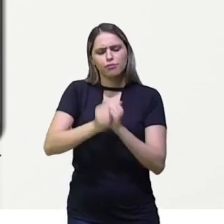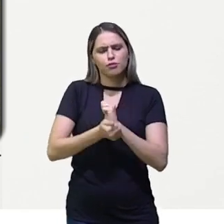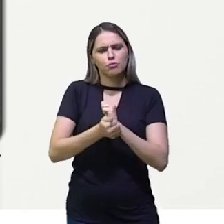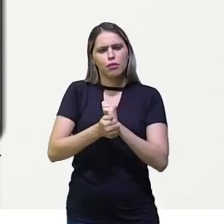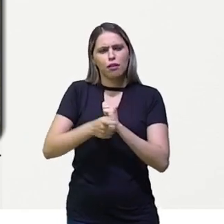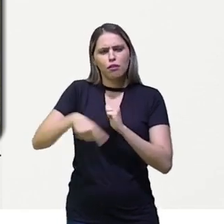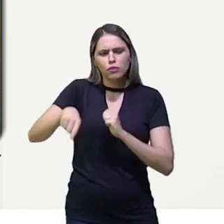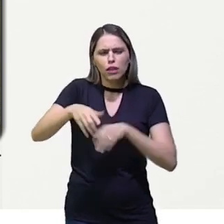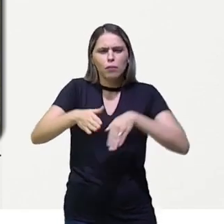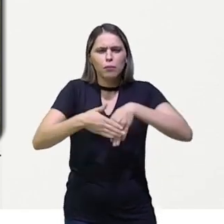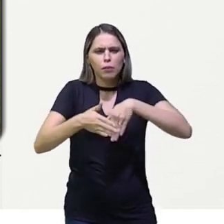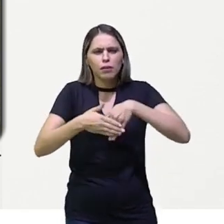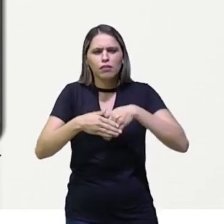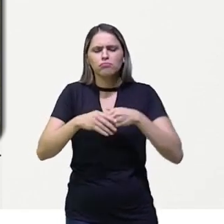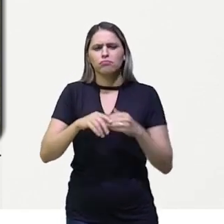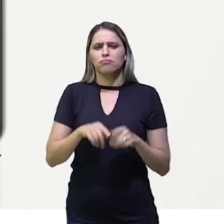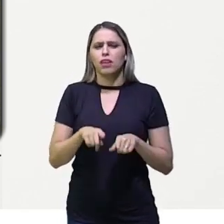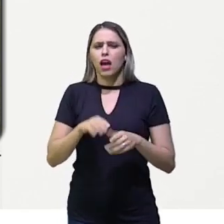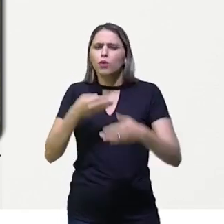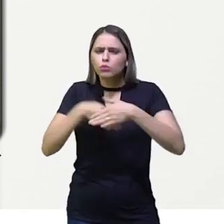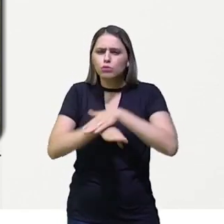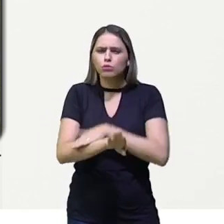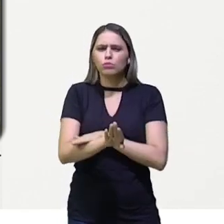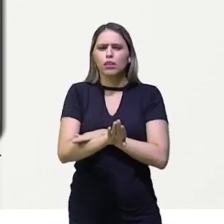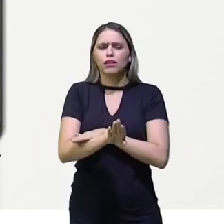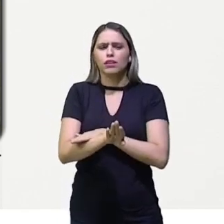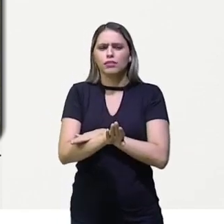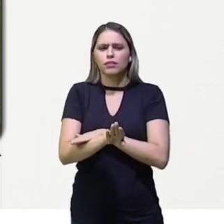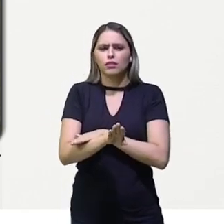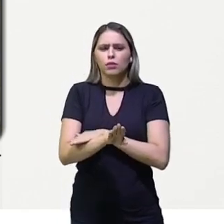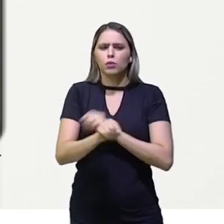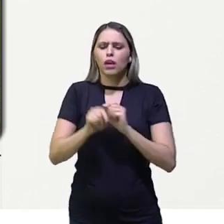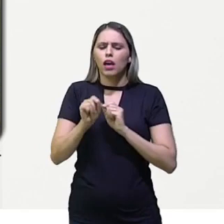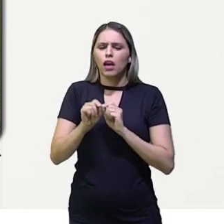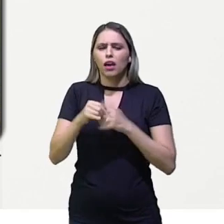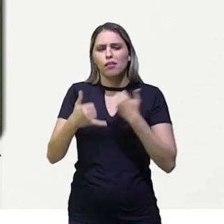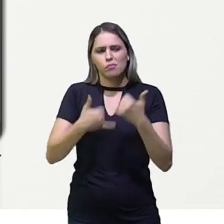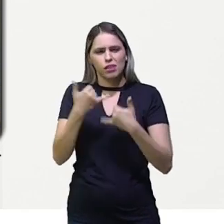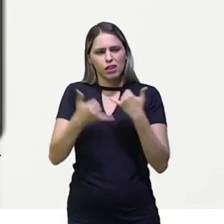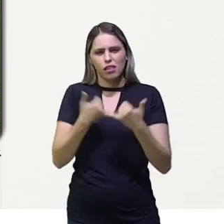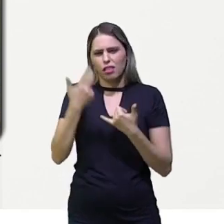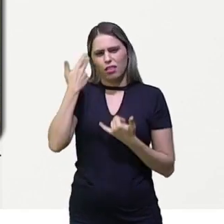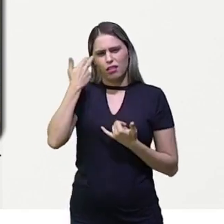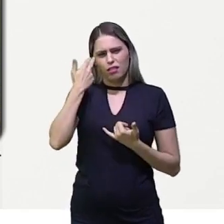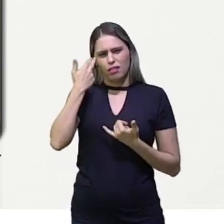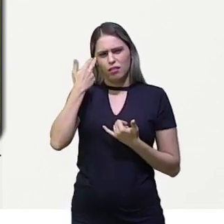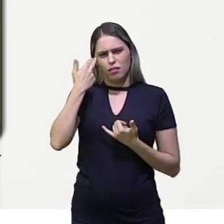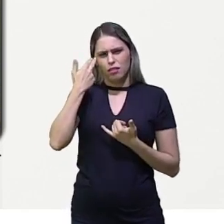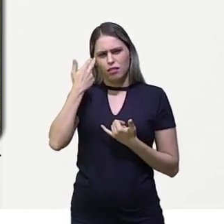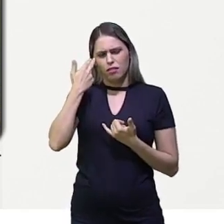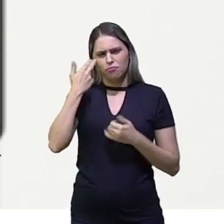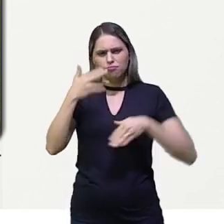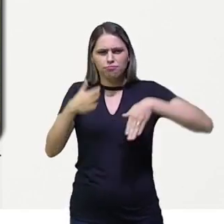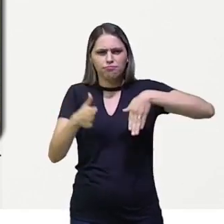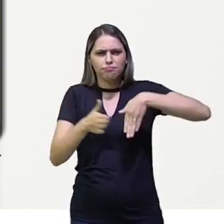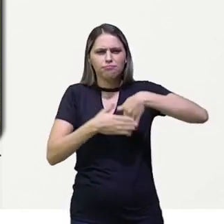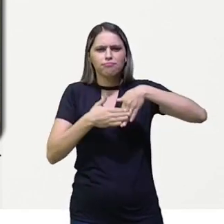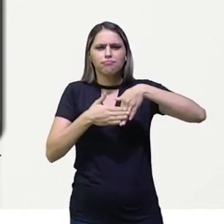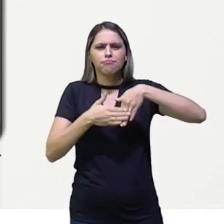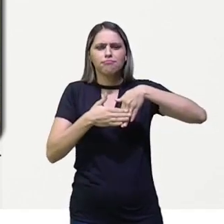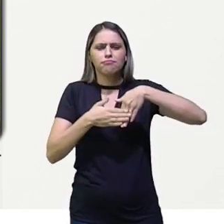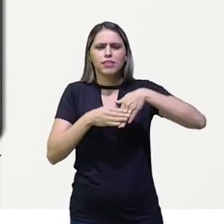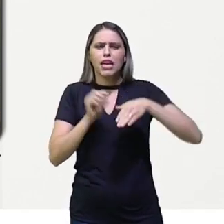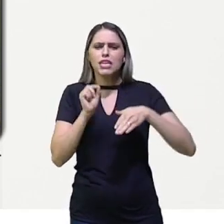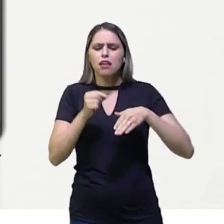brinca, você que está acostumado com essas brincadeiras, quem chutou mais longe?